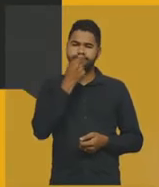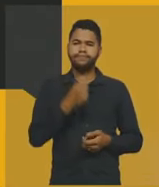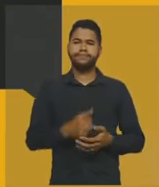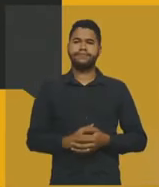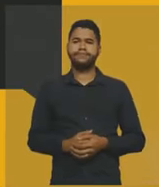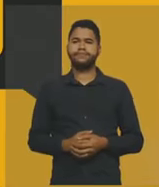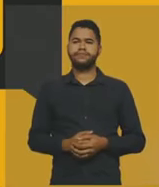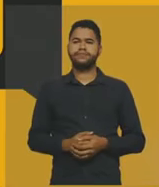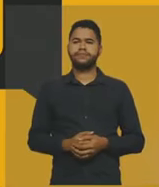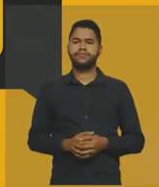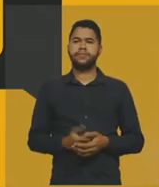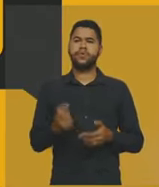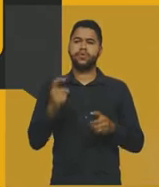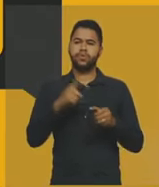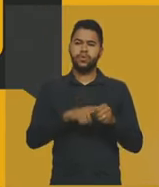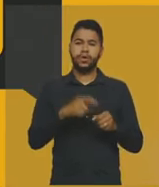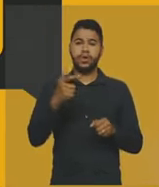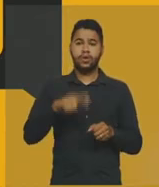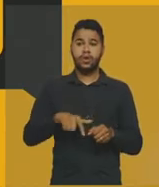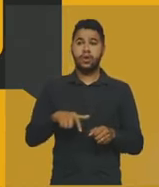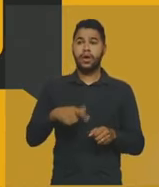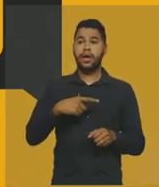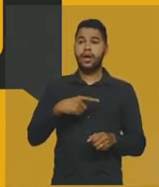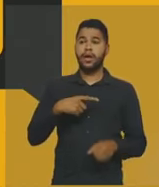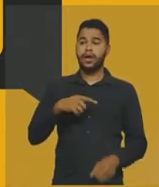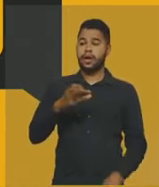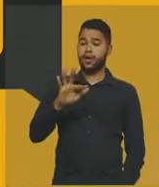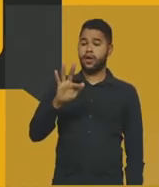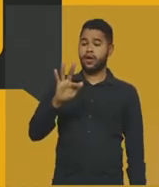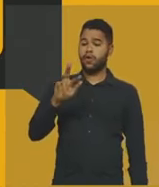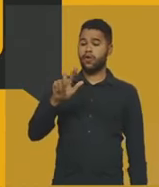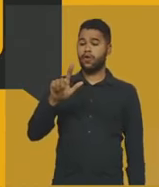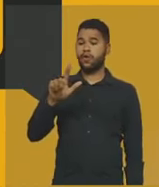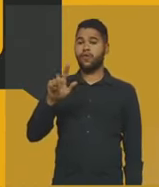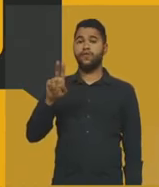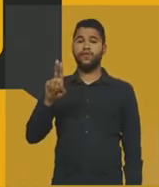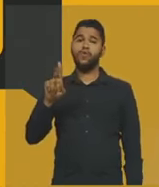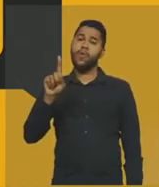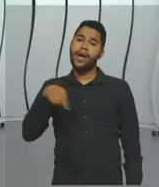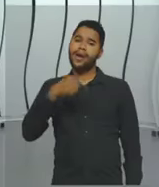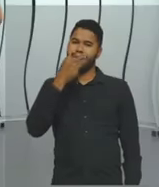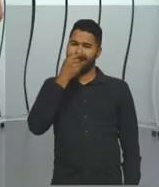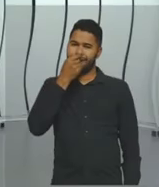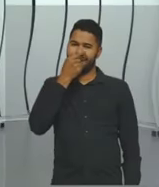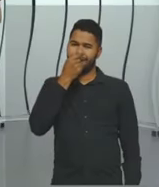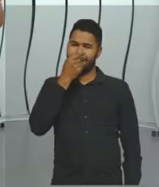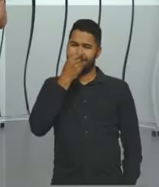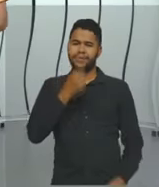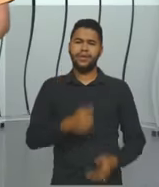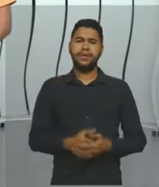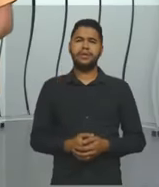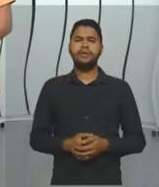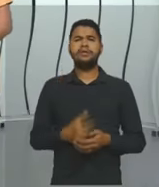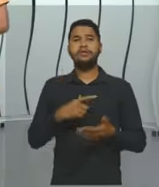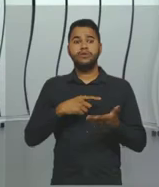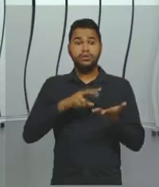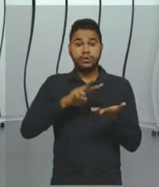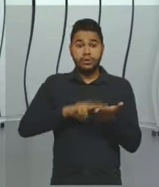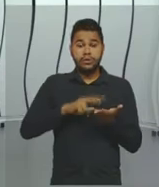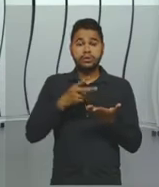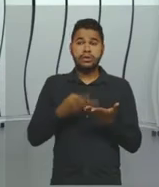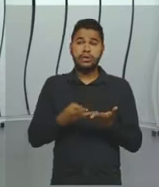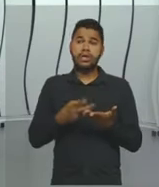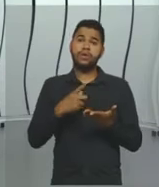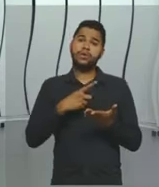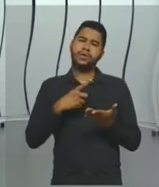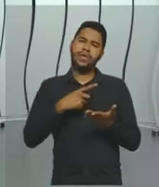voltar lá novamente. I have the flu, eu estou gripado, ok? Se a gente fosse traduzir ao pé da letra, eu tenho